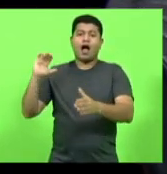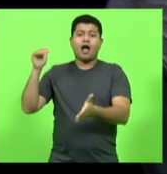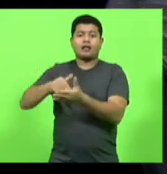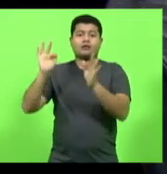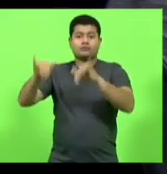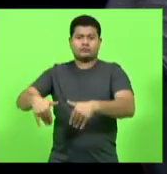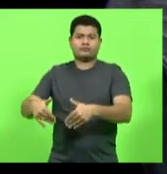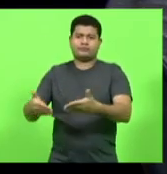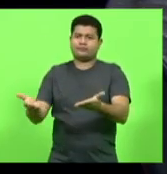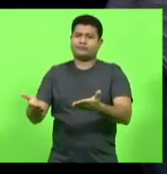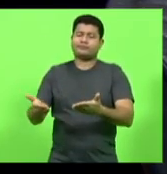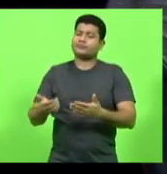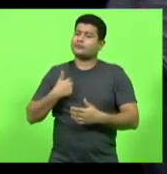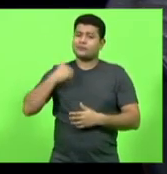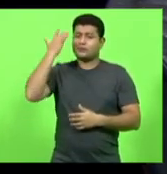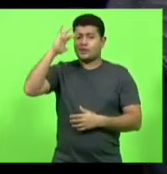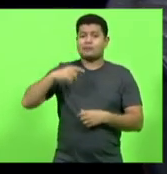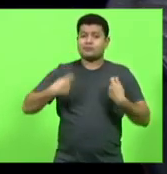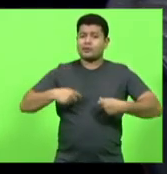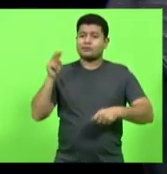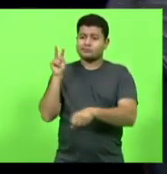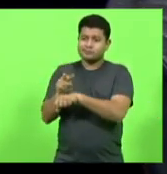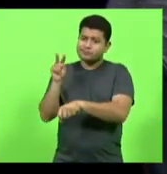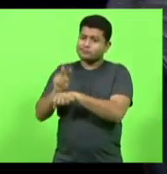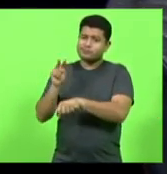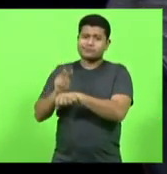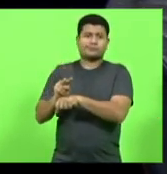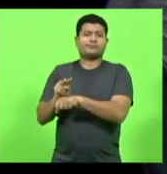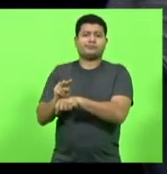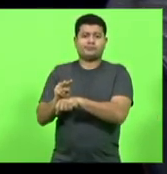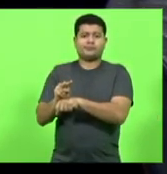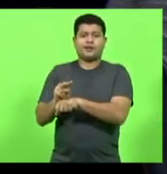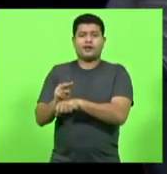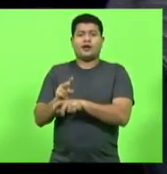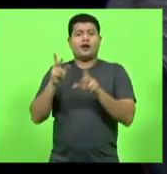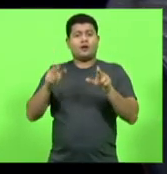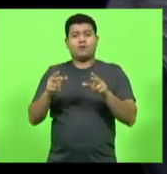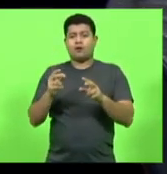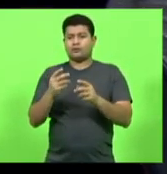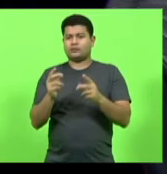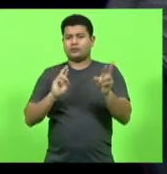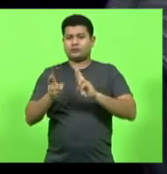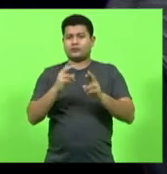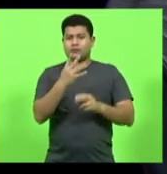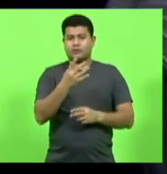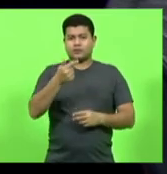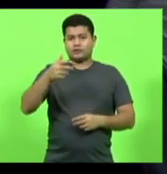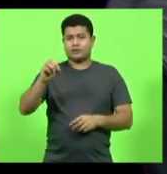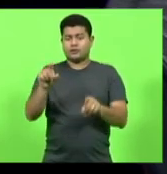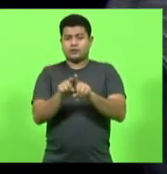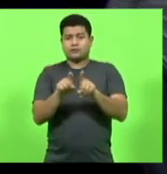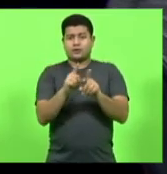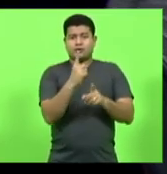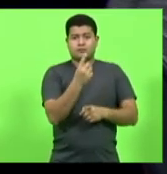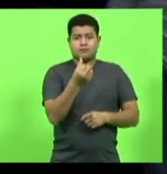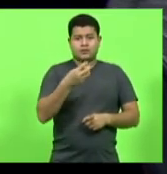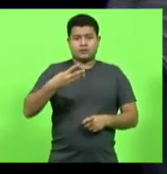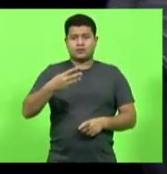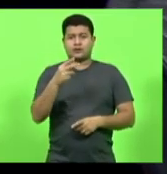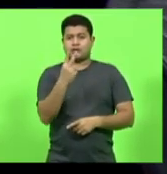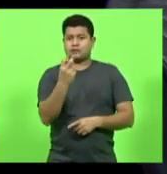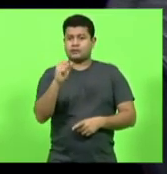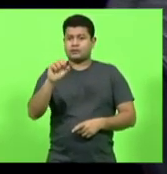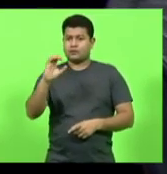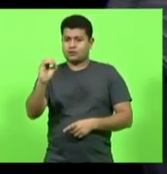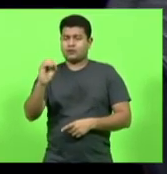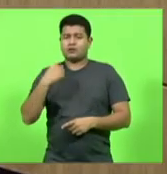na forma como ela precisa acontecer, tanto na 470, como na 163 e na 280. É isso,